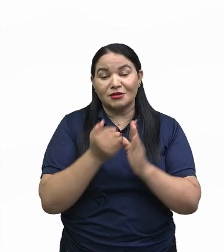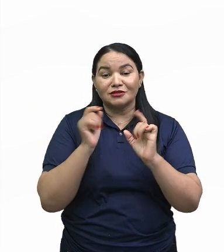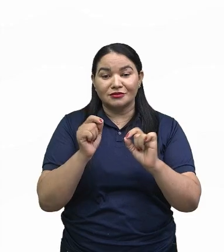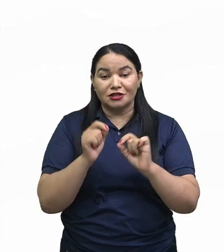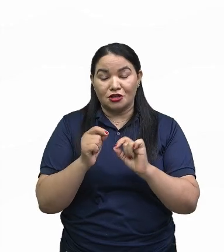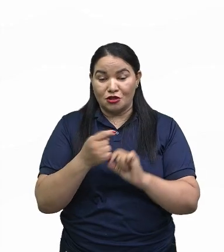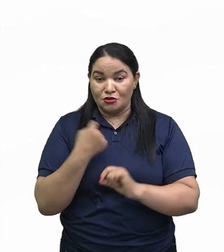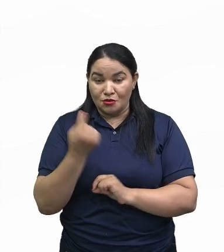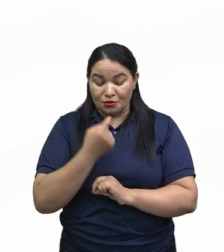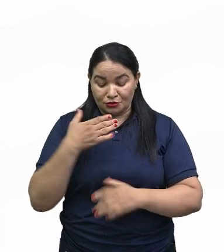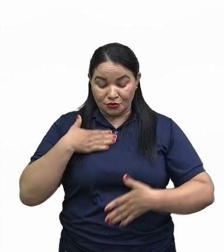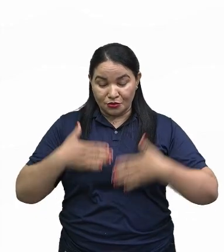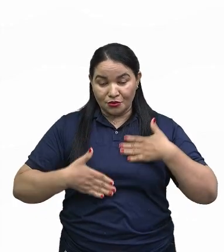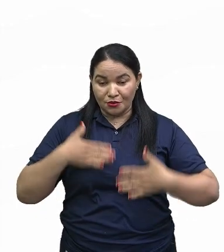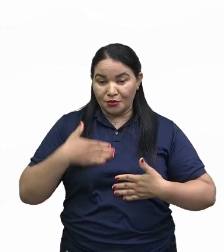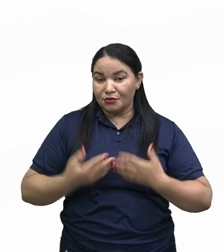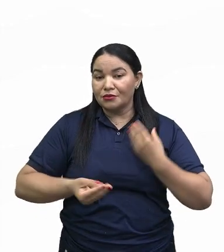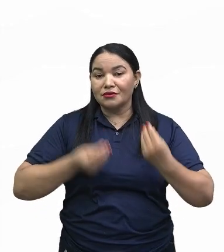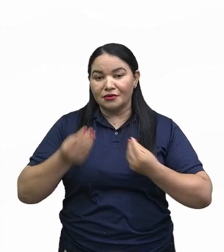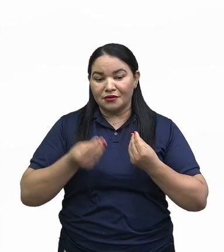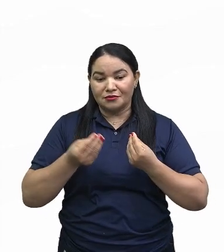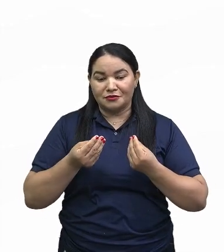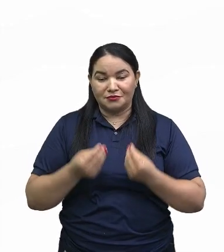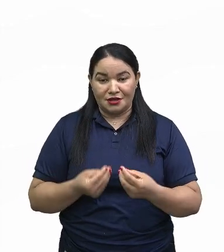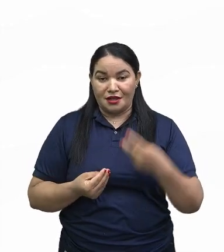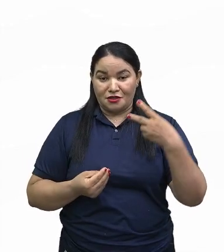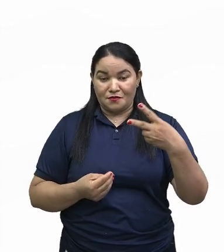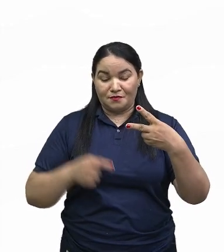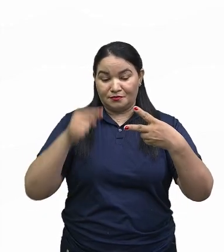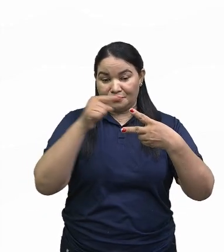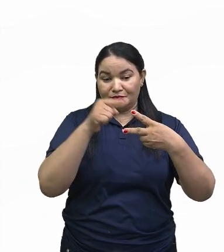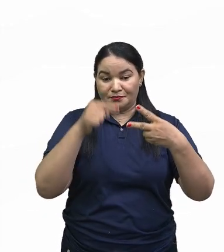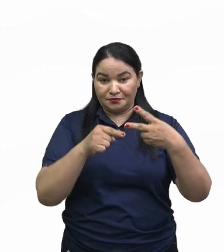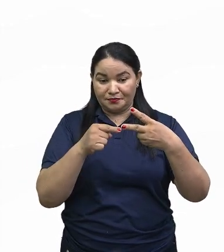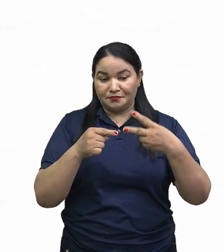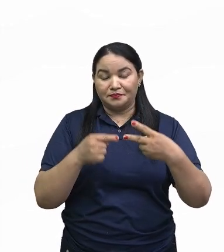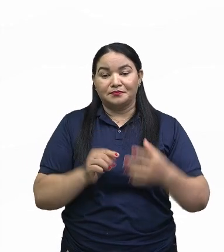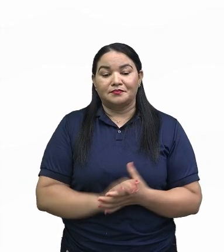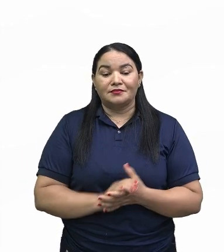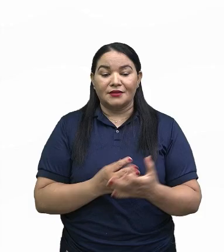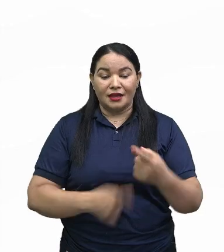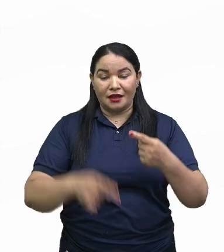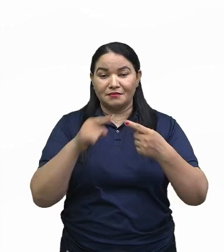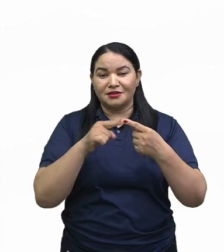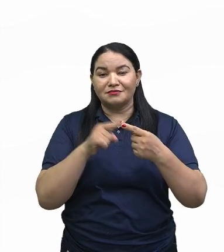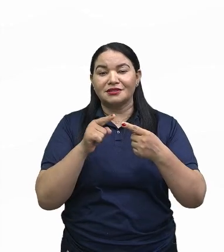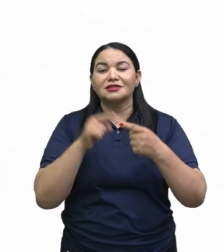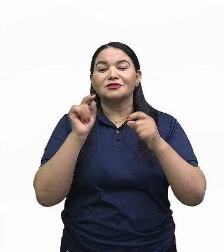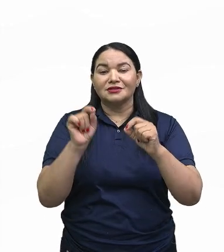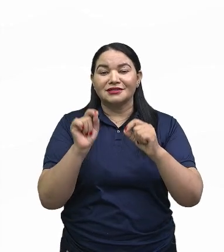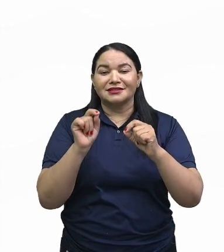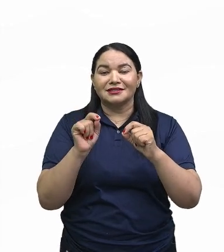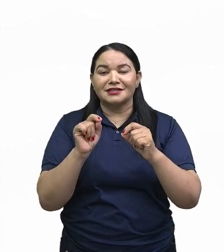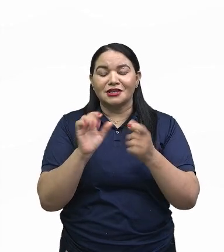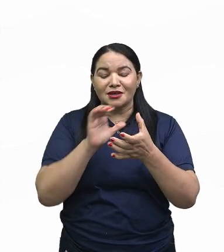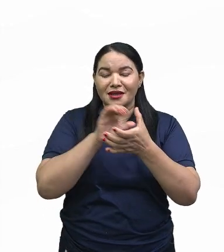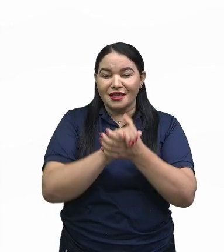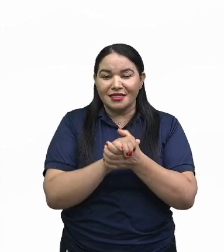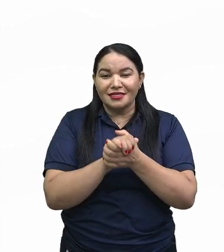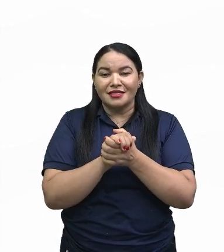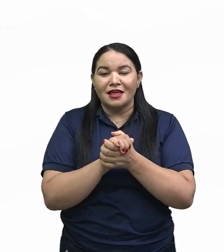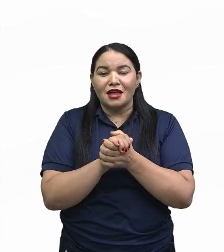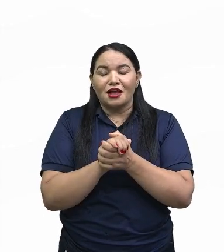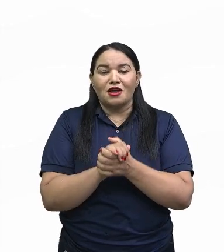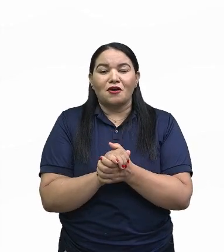nosso corpo funciona. Então, olha só. A gente tem aí duas imagens, né? Na primeira imagem, a gente tem um casal ali apaixonado, né? E aí